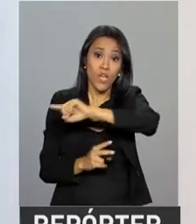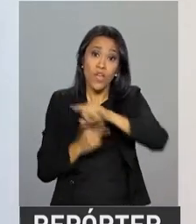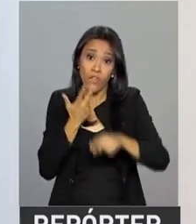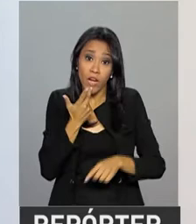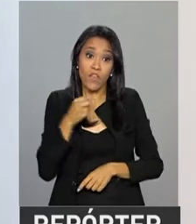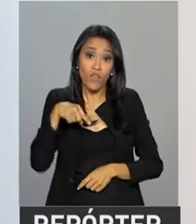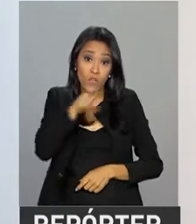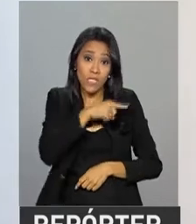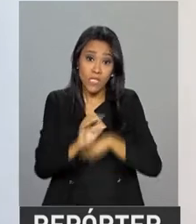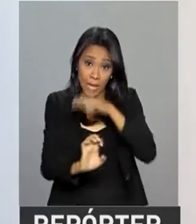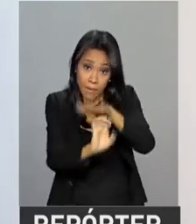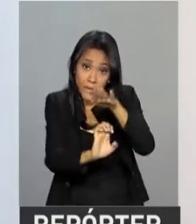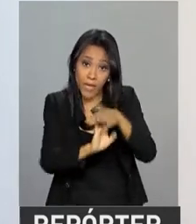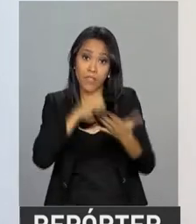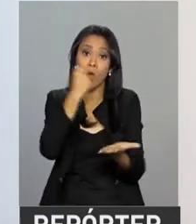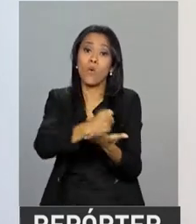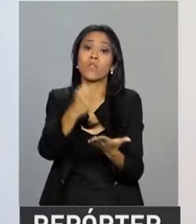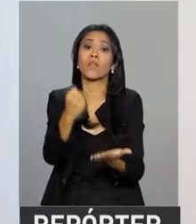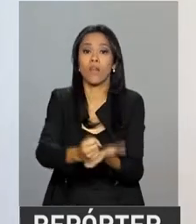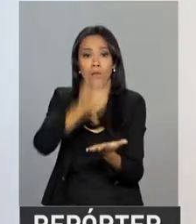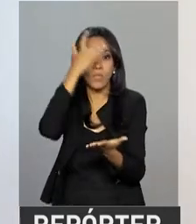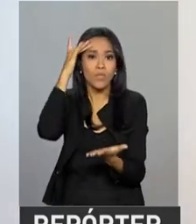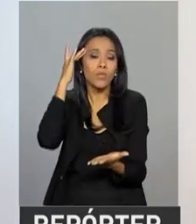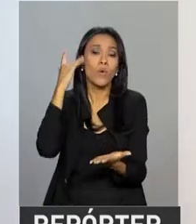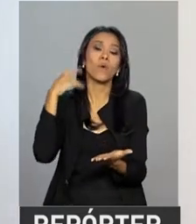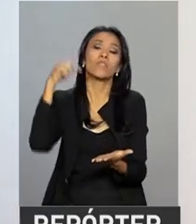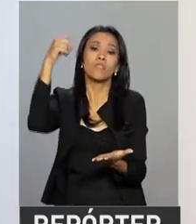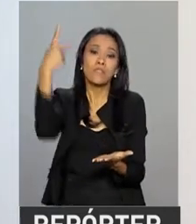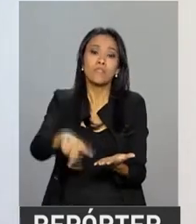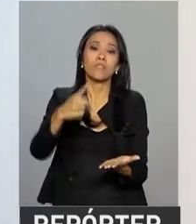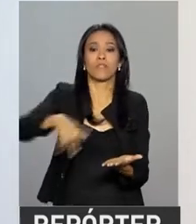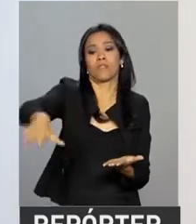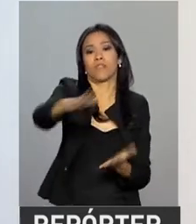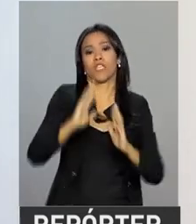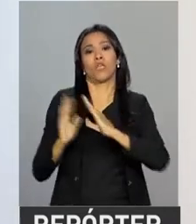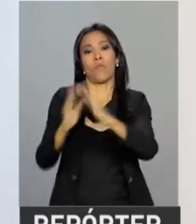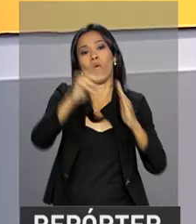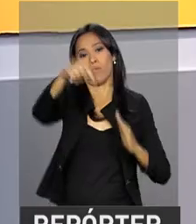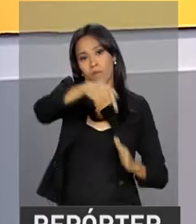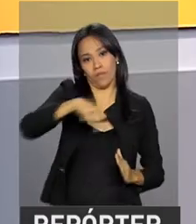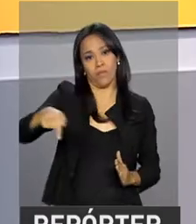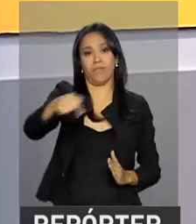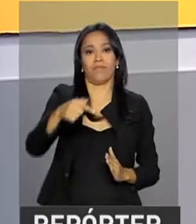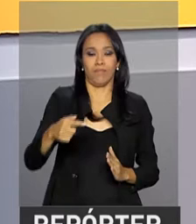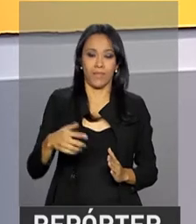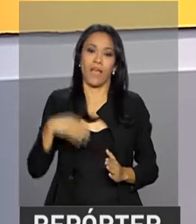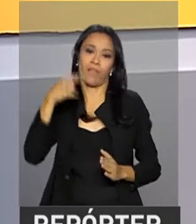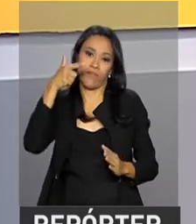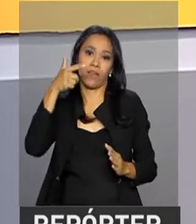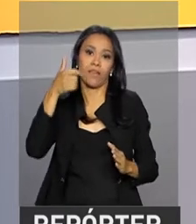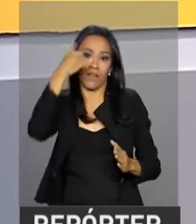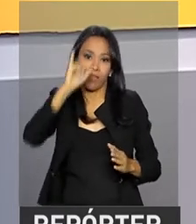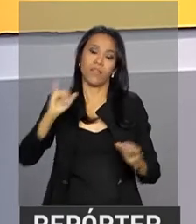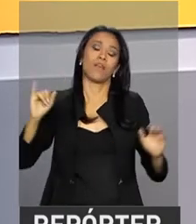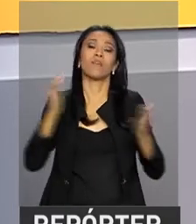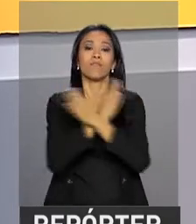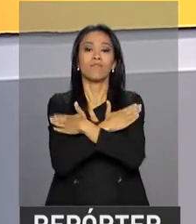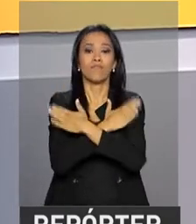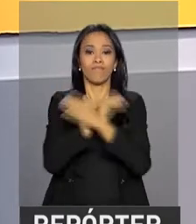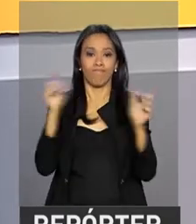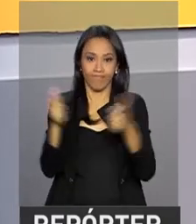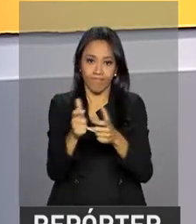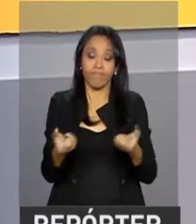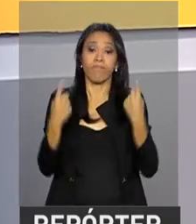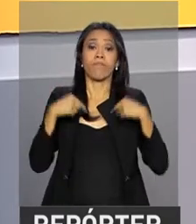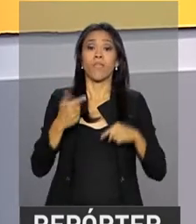pessoal desta região porque aí você combate o desemprego nesta região e o presidente michel temer anunciou